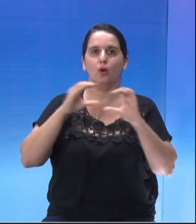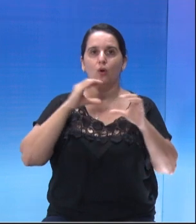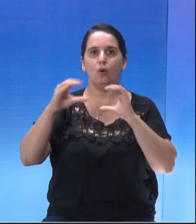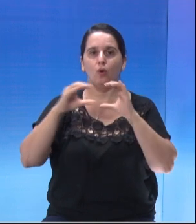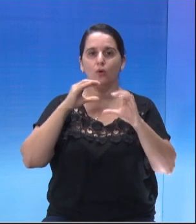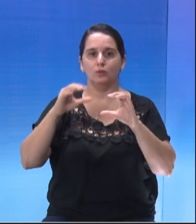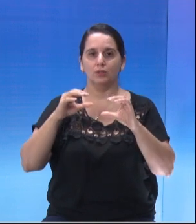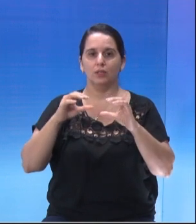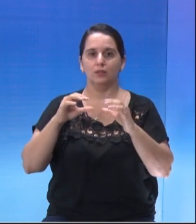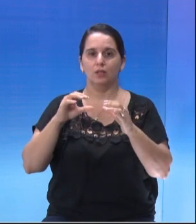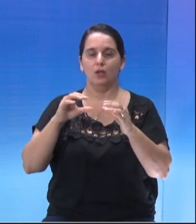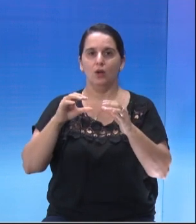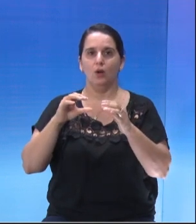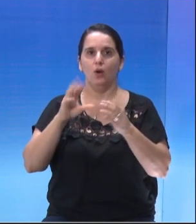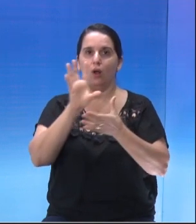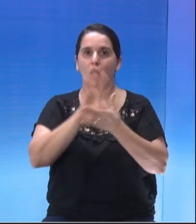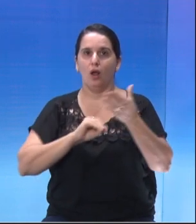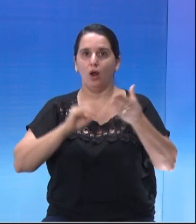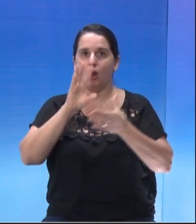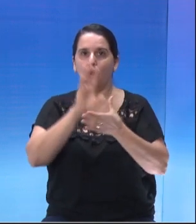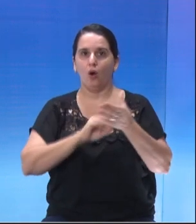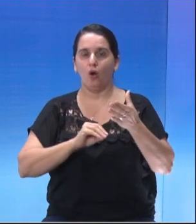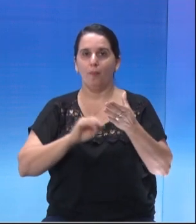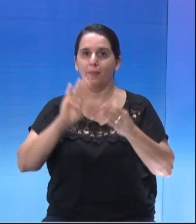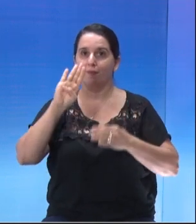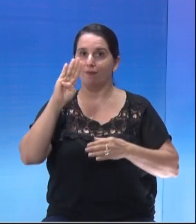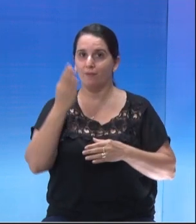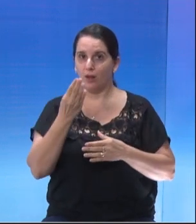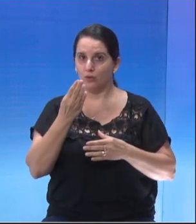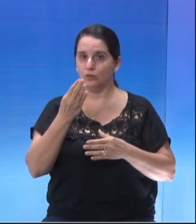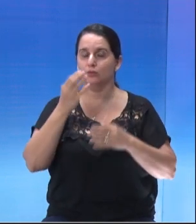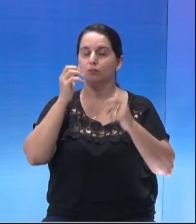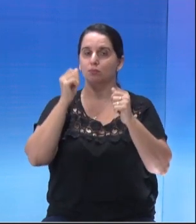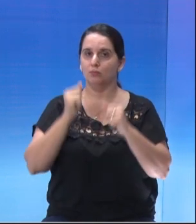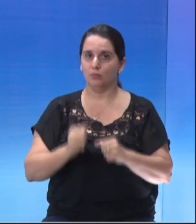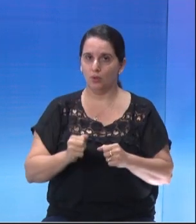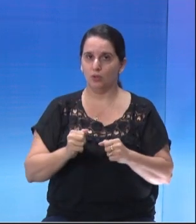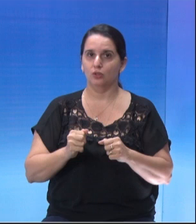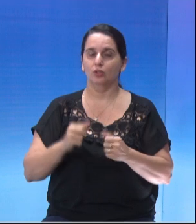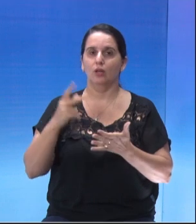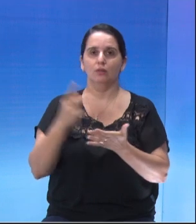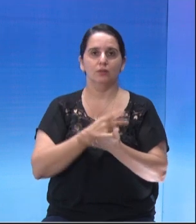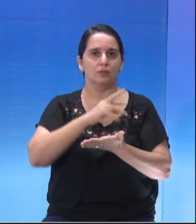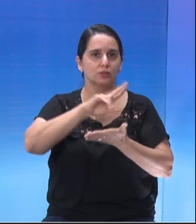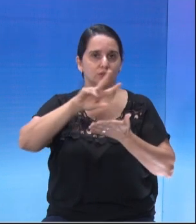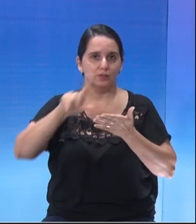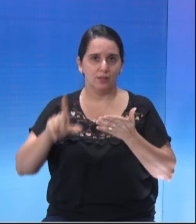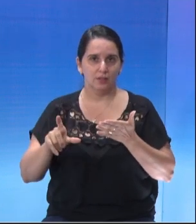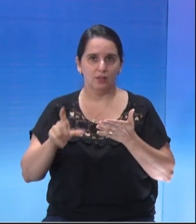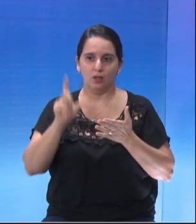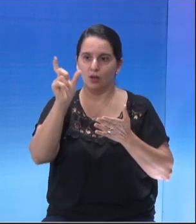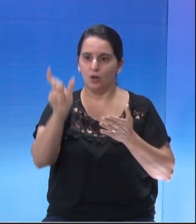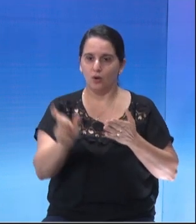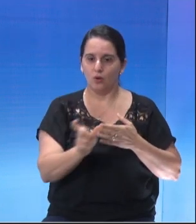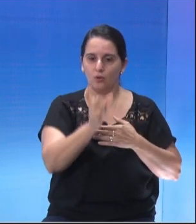cópias ilegais podem surgir de diversas maneiras, sendo integrais, parciais